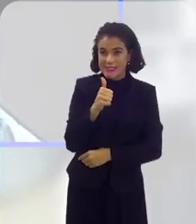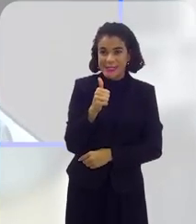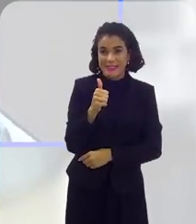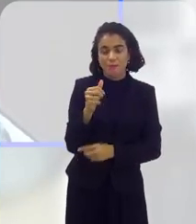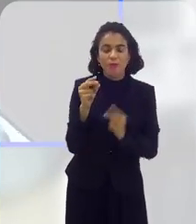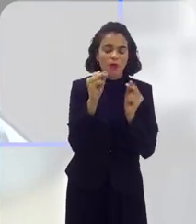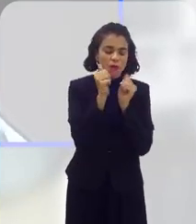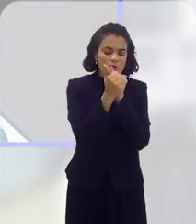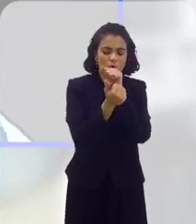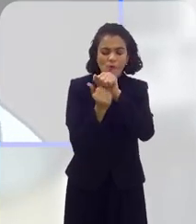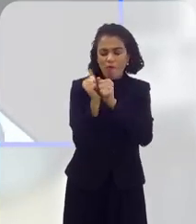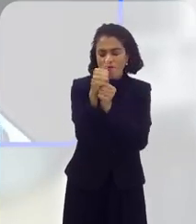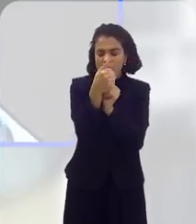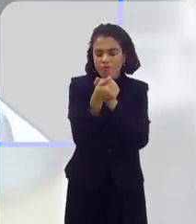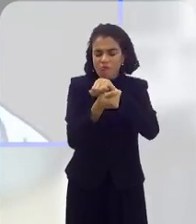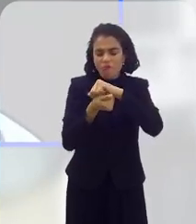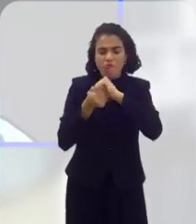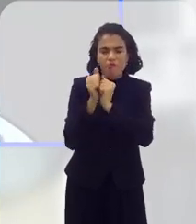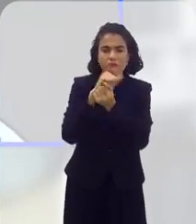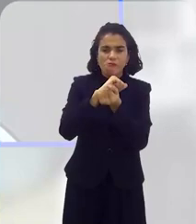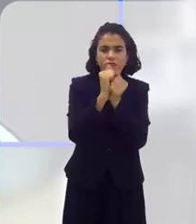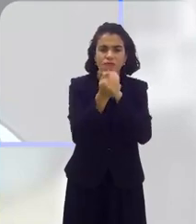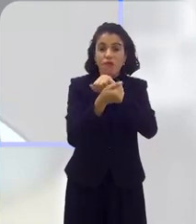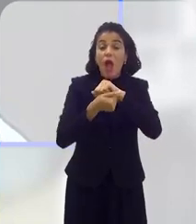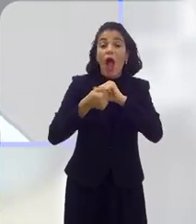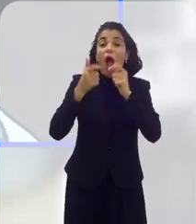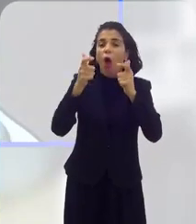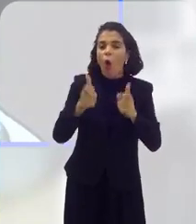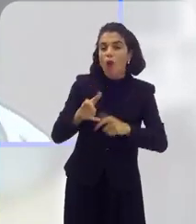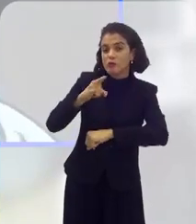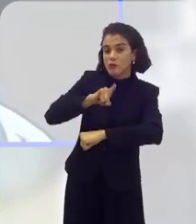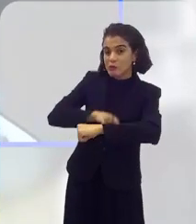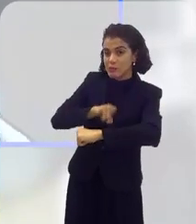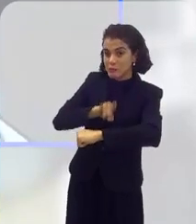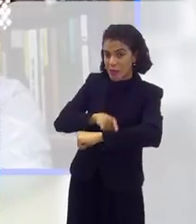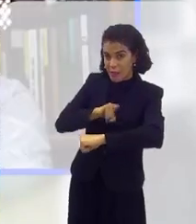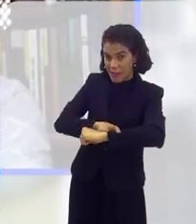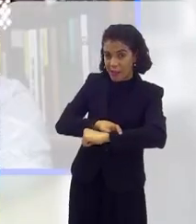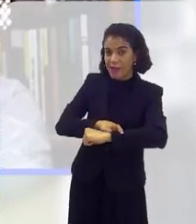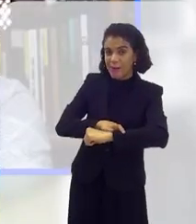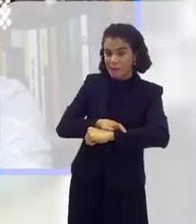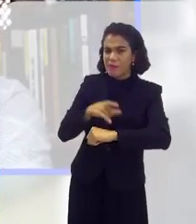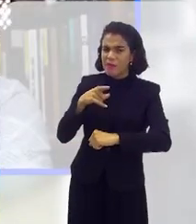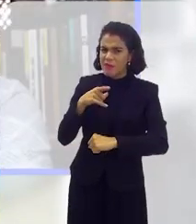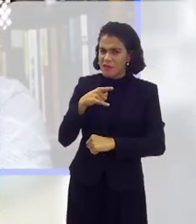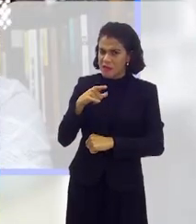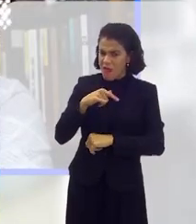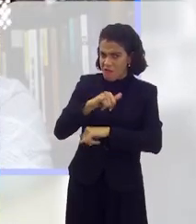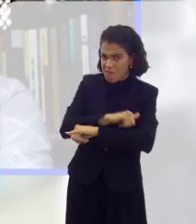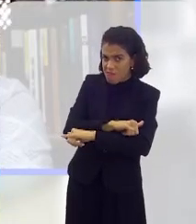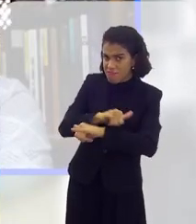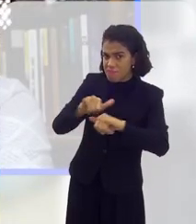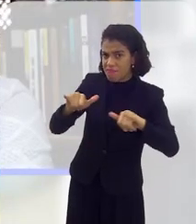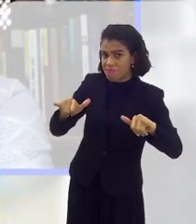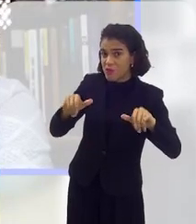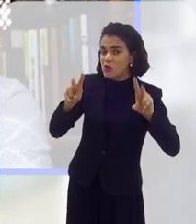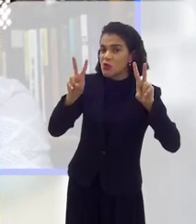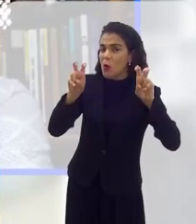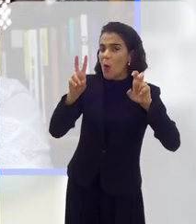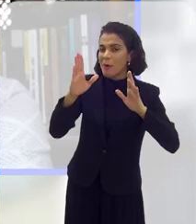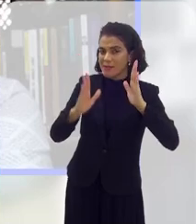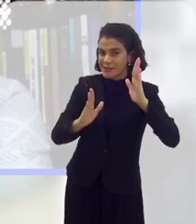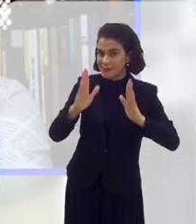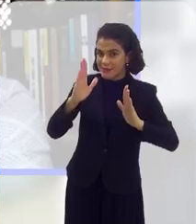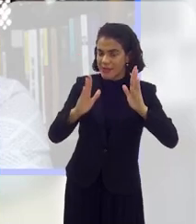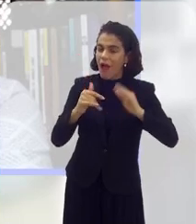moças se beijando no banheiro e teve um comentário muito forte